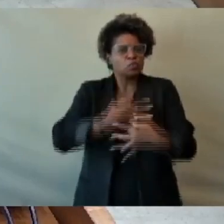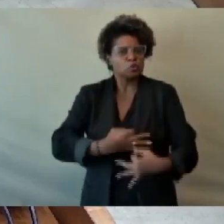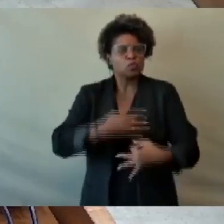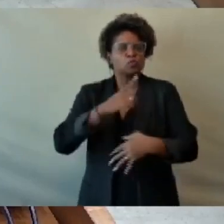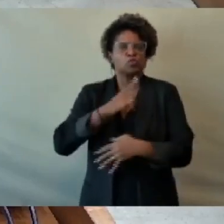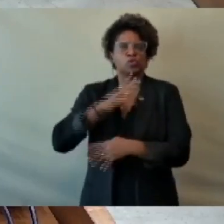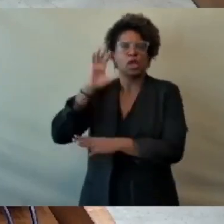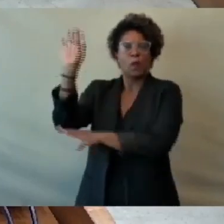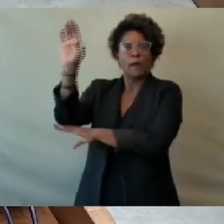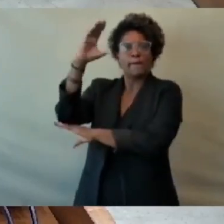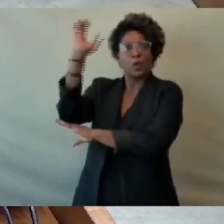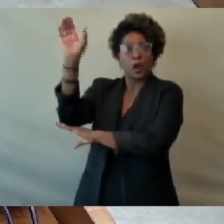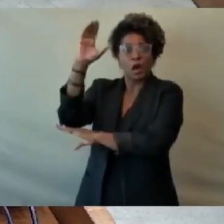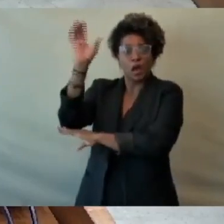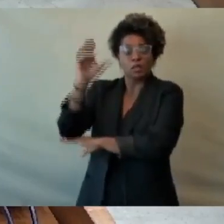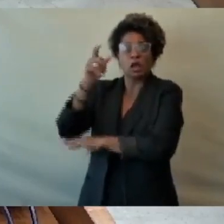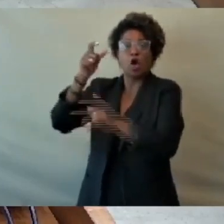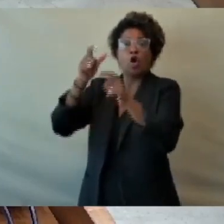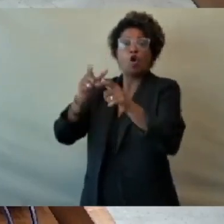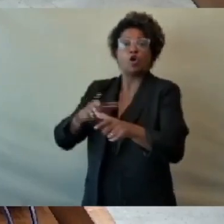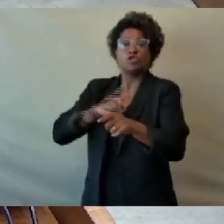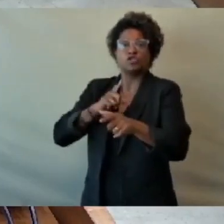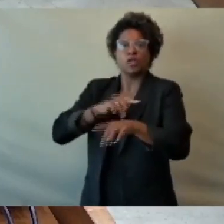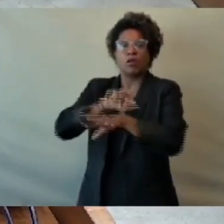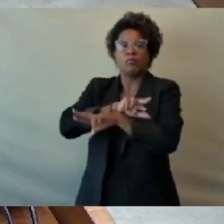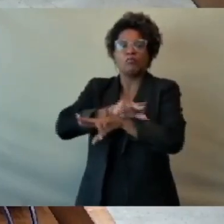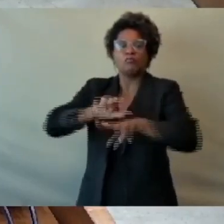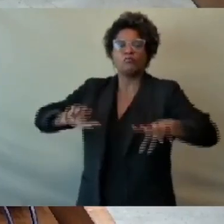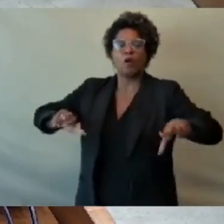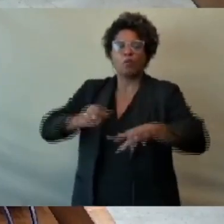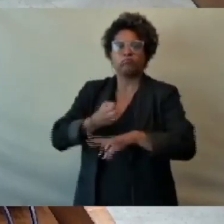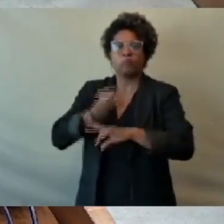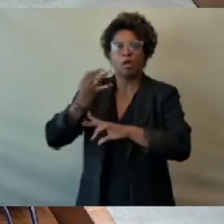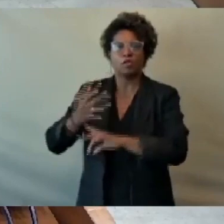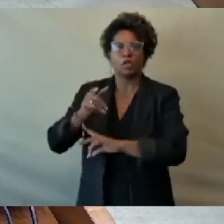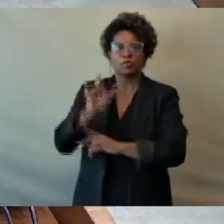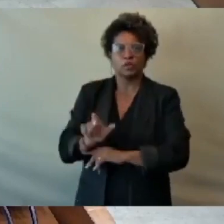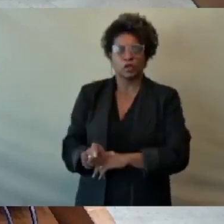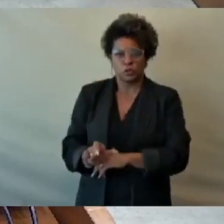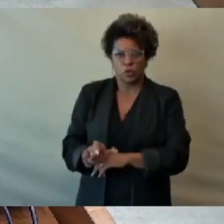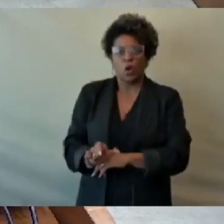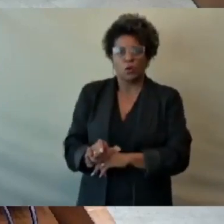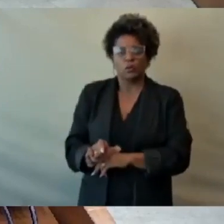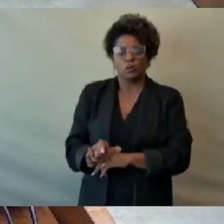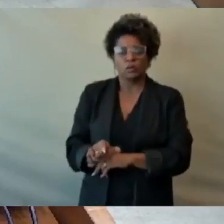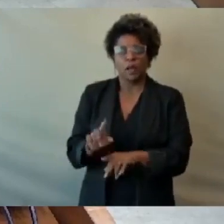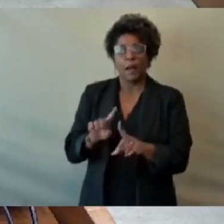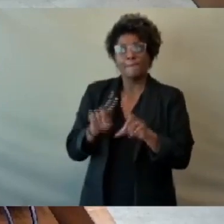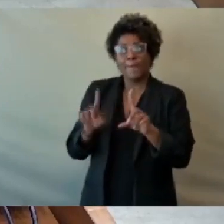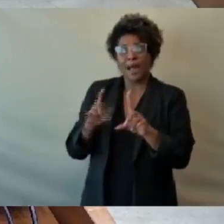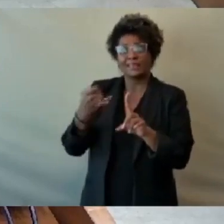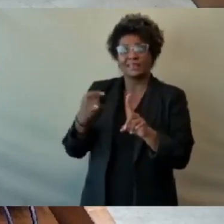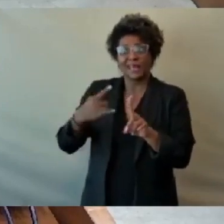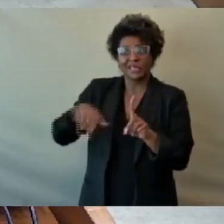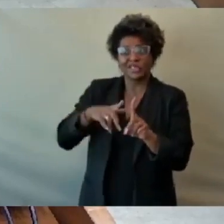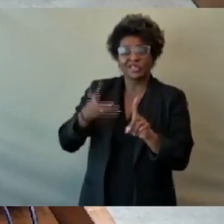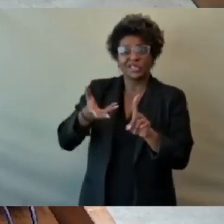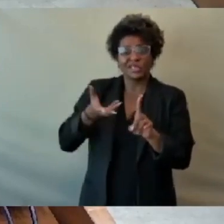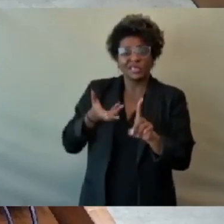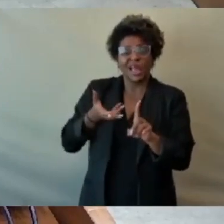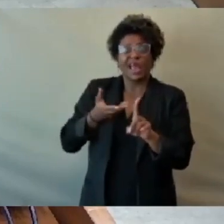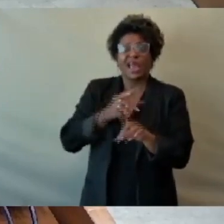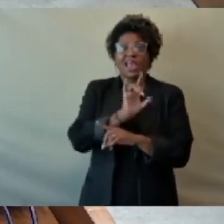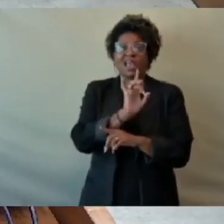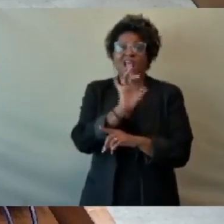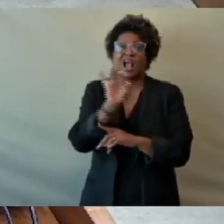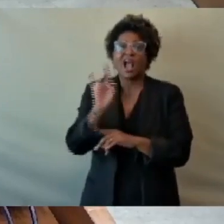questões. Uma primeira é que, se cada evento que for ter na cidade de Belo Horizonte, a gente querer uma base fixa do SAMU, você acaba desorganizando o atendimento